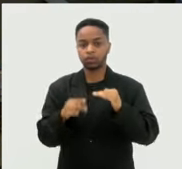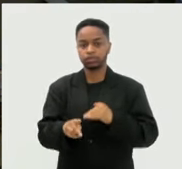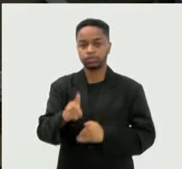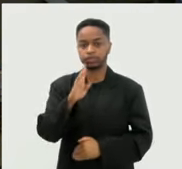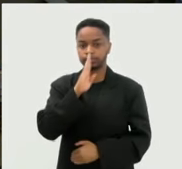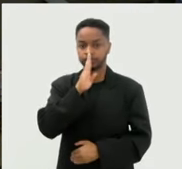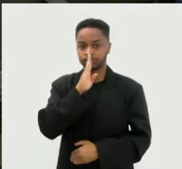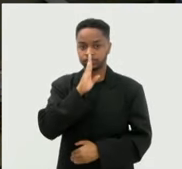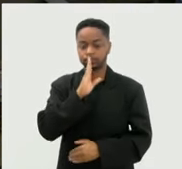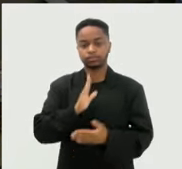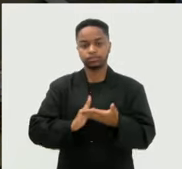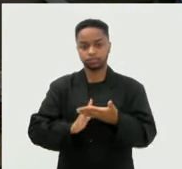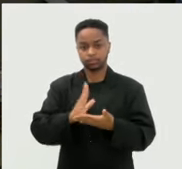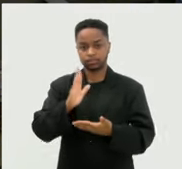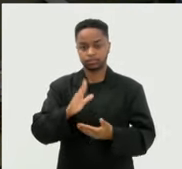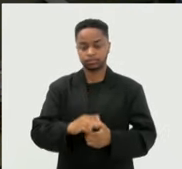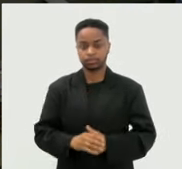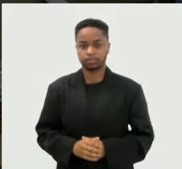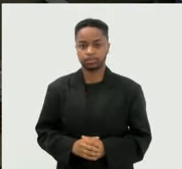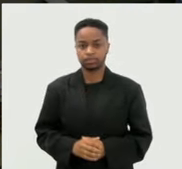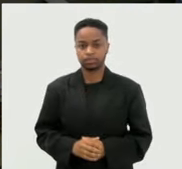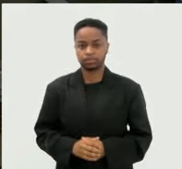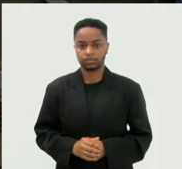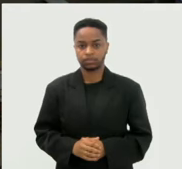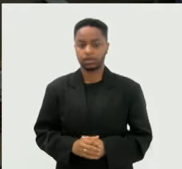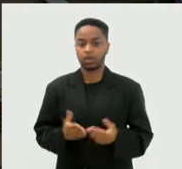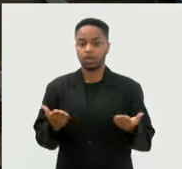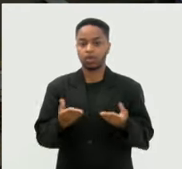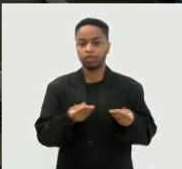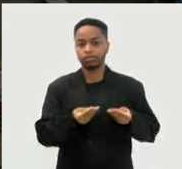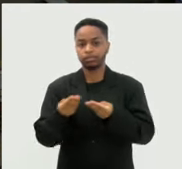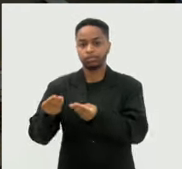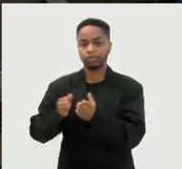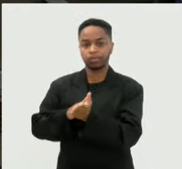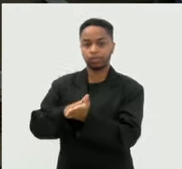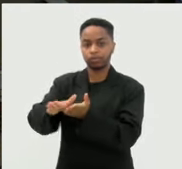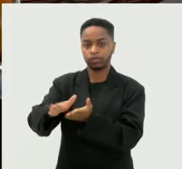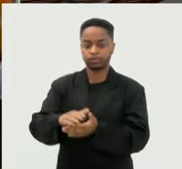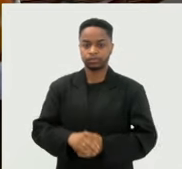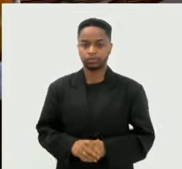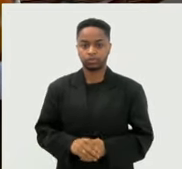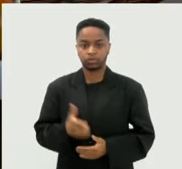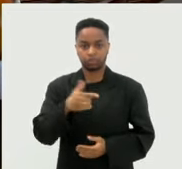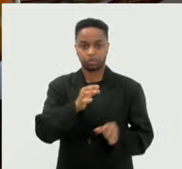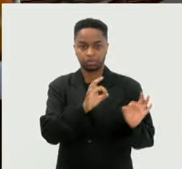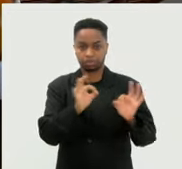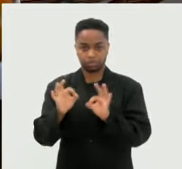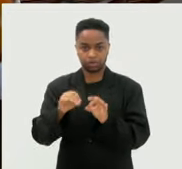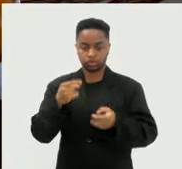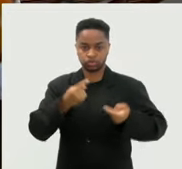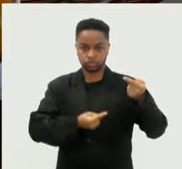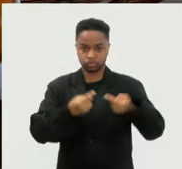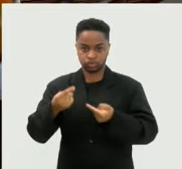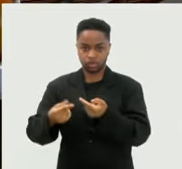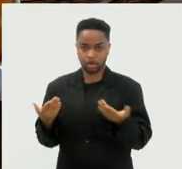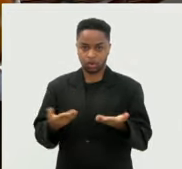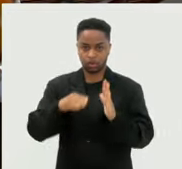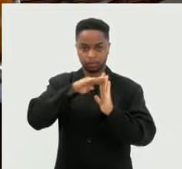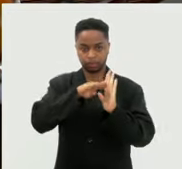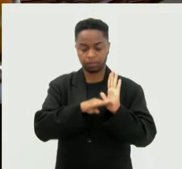permaneçam como estão. Aprovado, vai a publicação. Nada mais havendo a tratar na ordem do